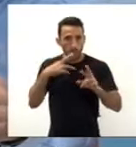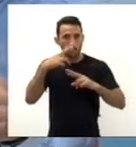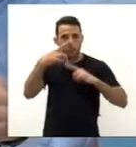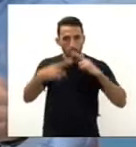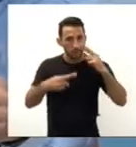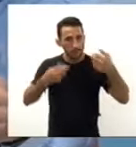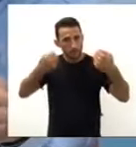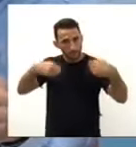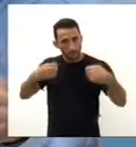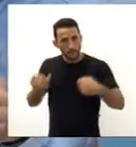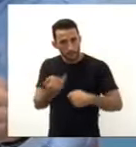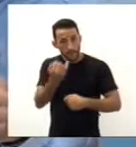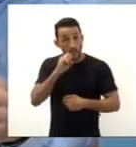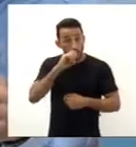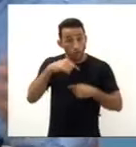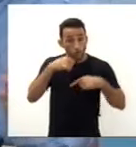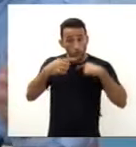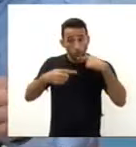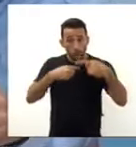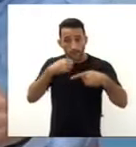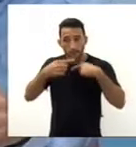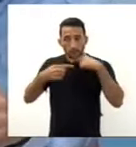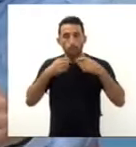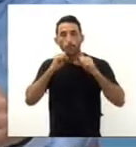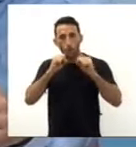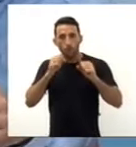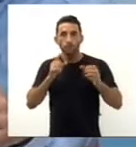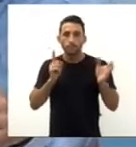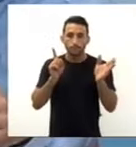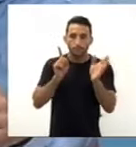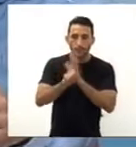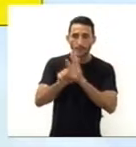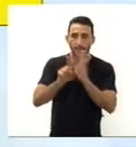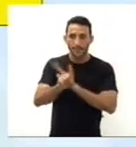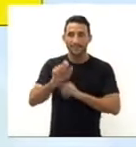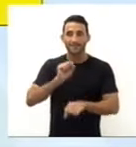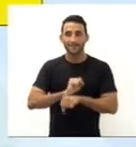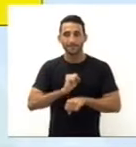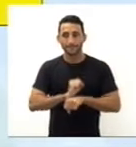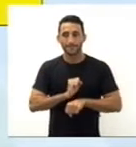algum questionamento, também envie para nós, tá bom? Aguardamos, então, até daqui a pouquinho.